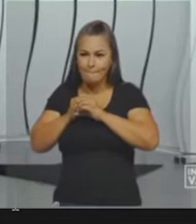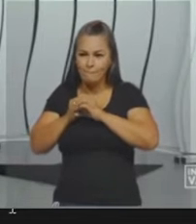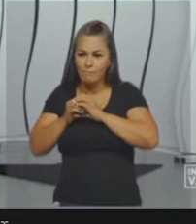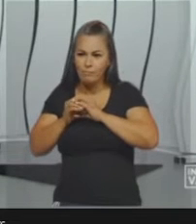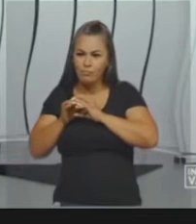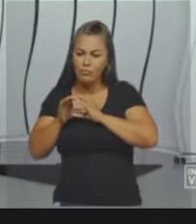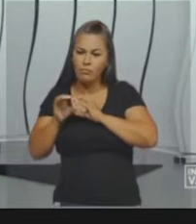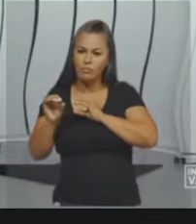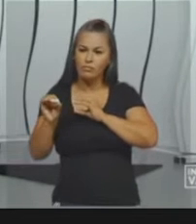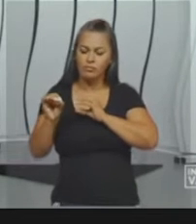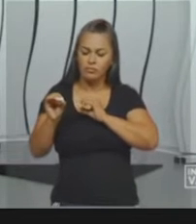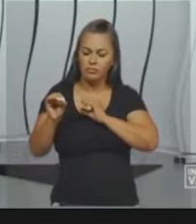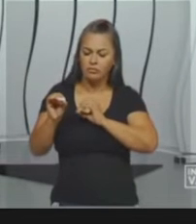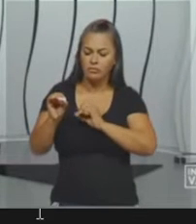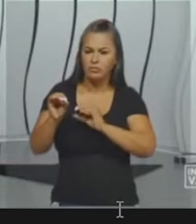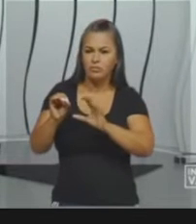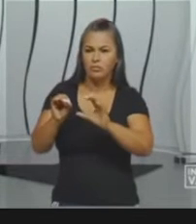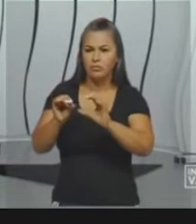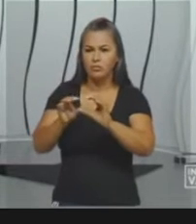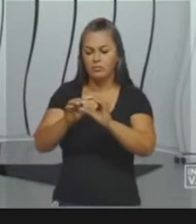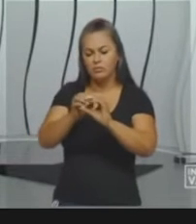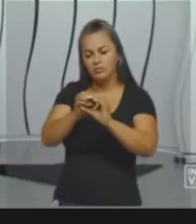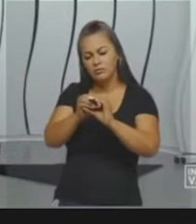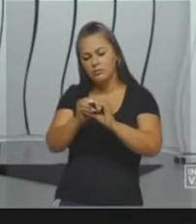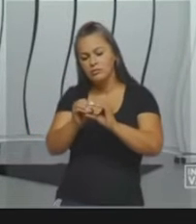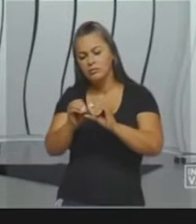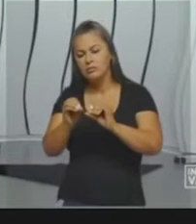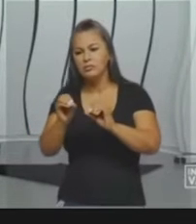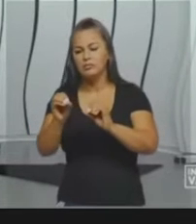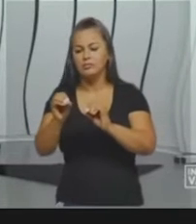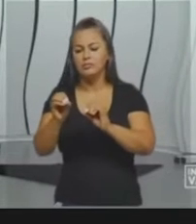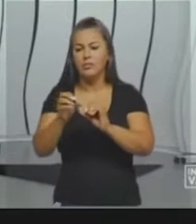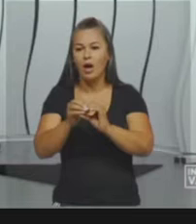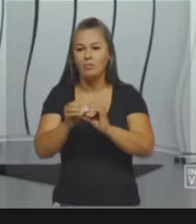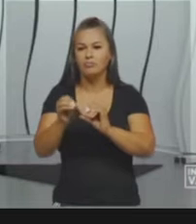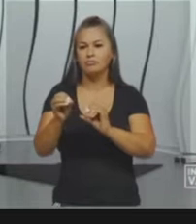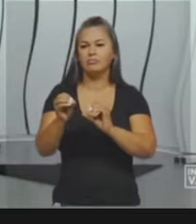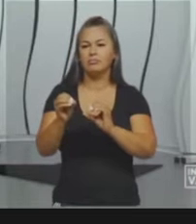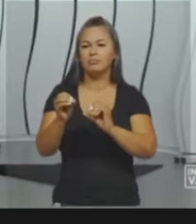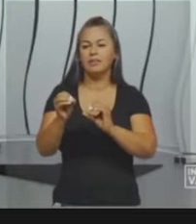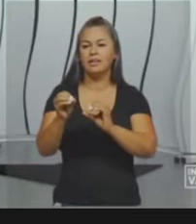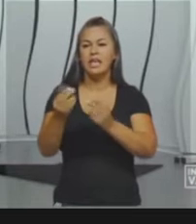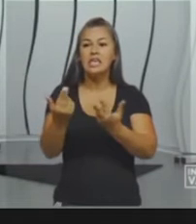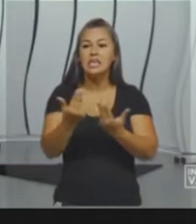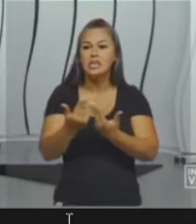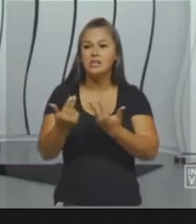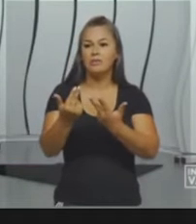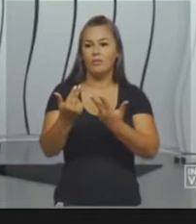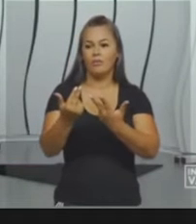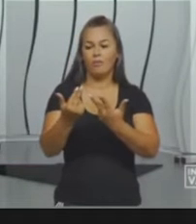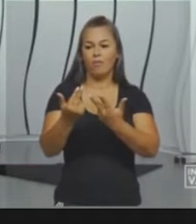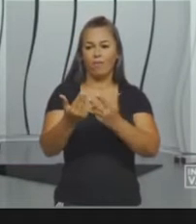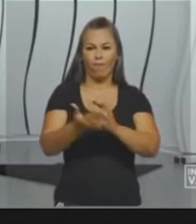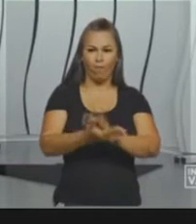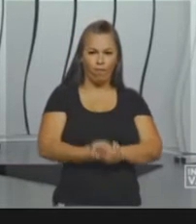mãe gerando 2 células filhas, idênticas.